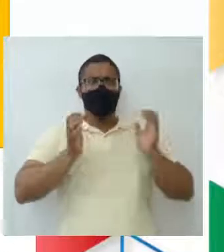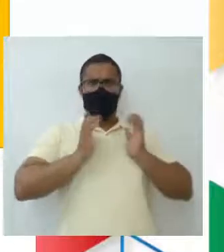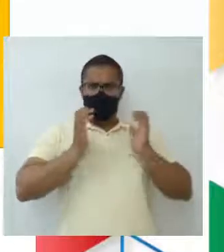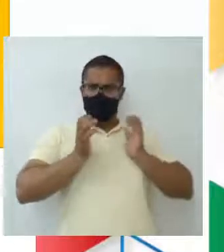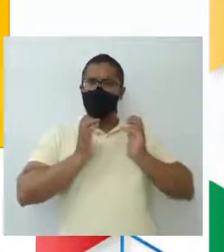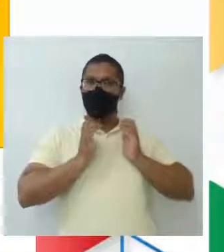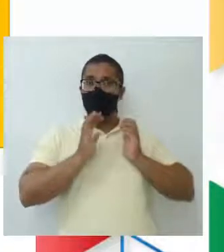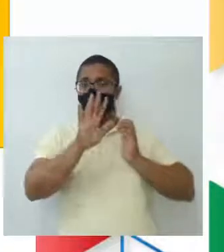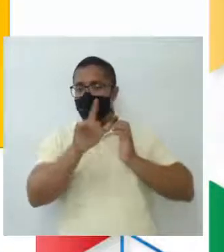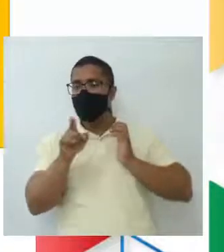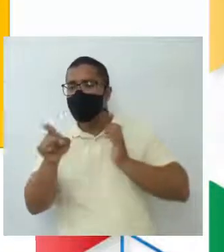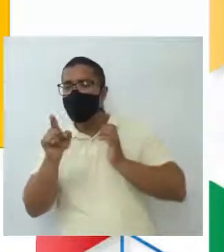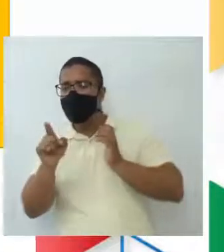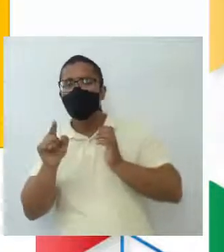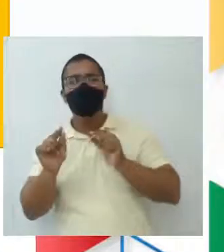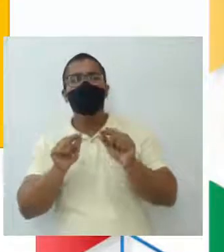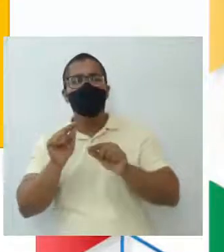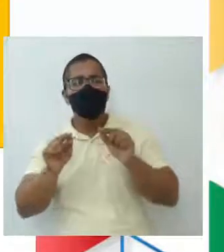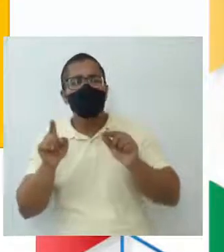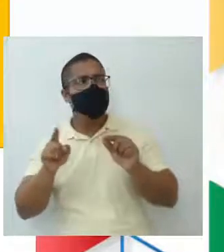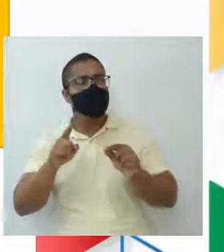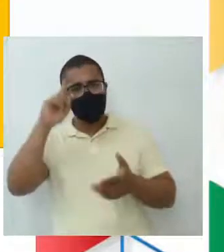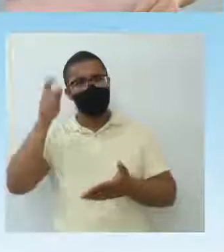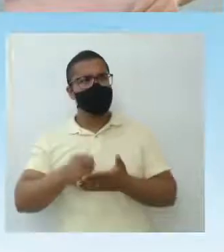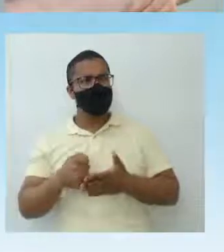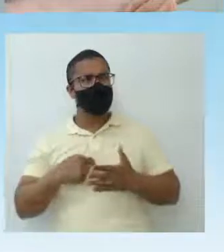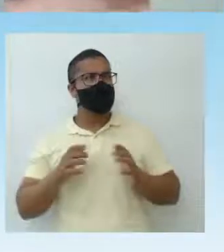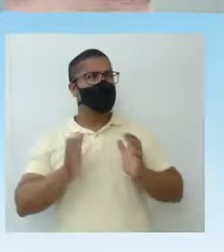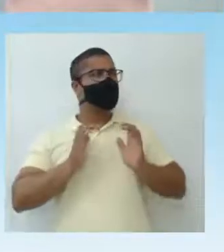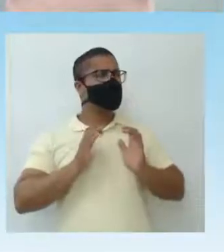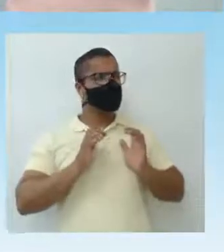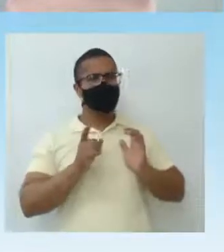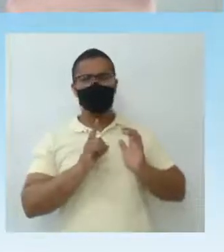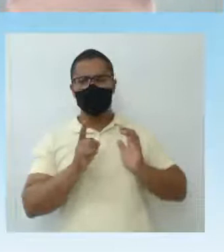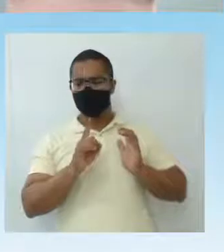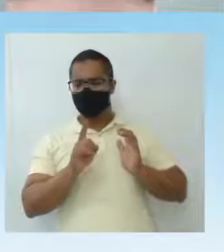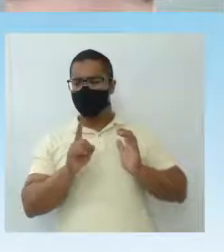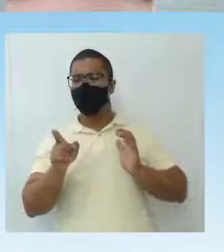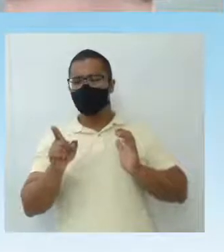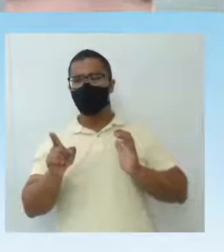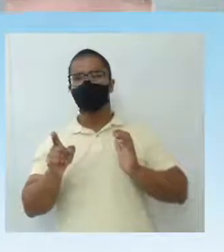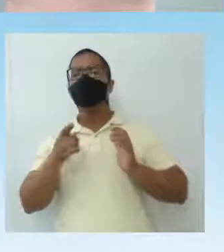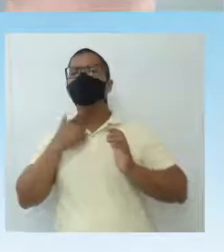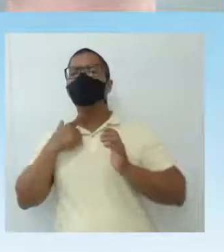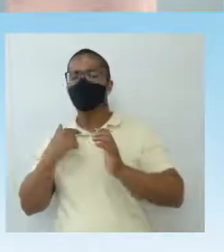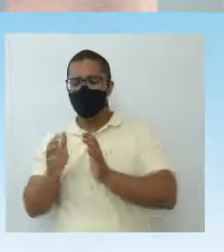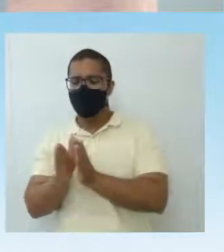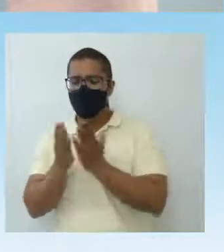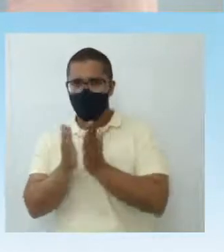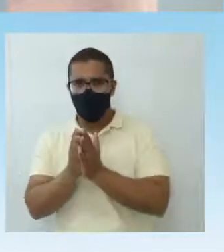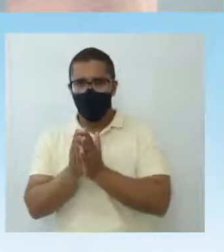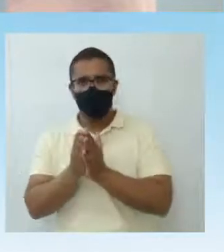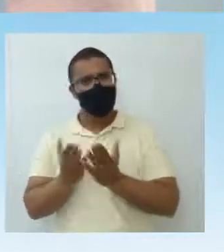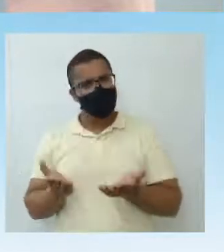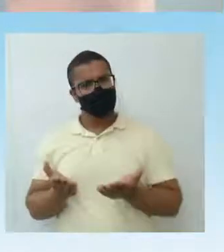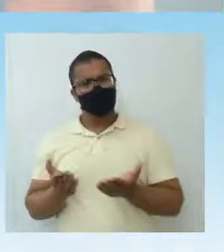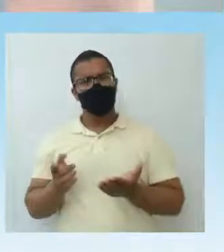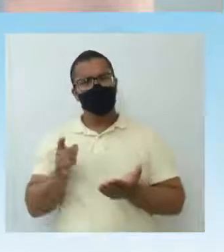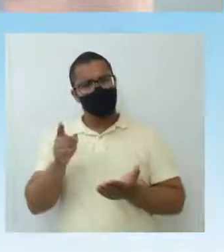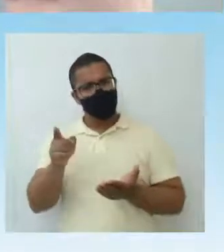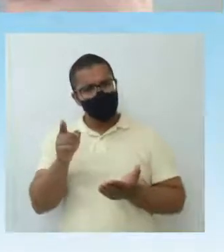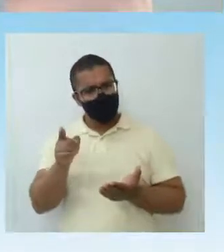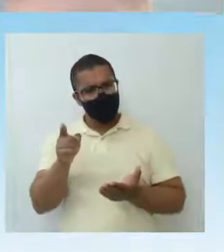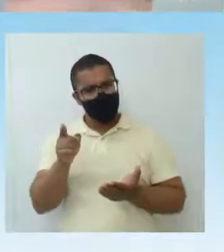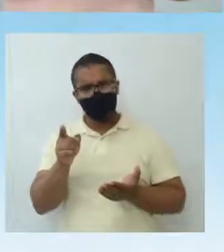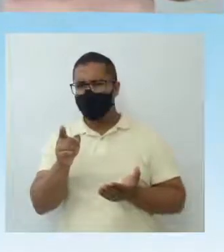Vocês podem me interrogar: professor, o senhor começou dizendo que ele é o pobrezinho de Assis, e agora ele é filho de um rico